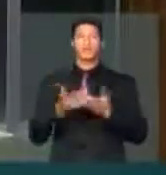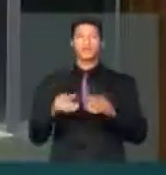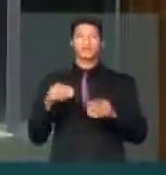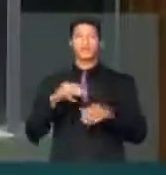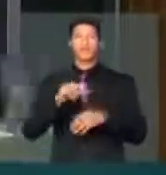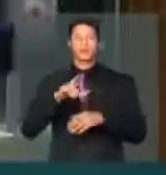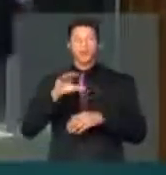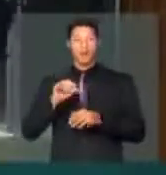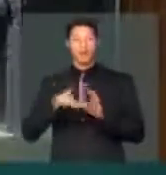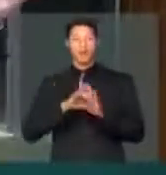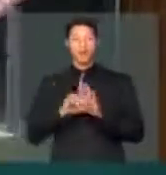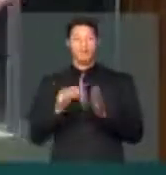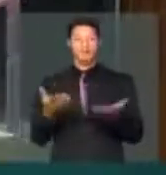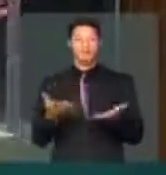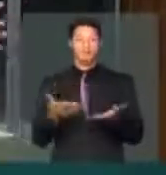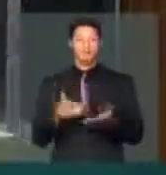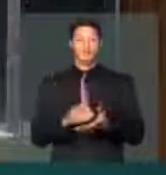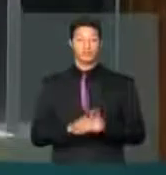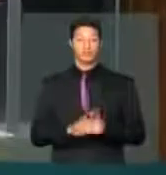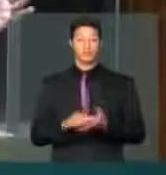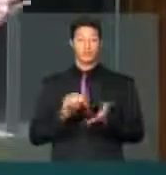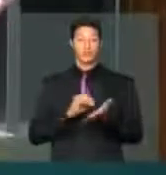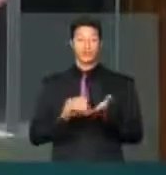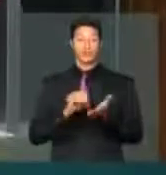leis? Esses marcos de lei